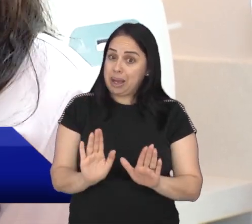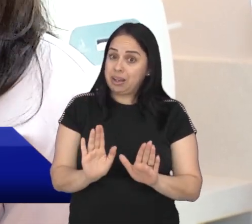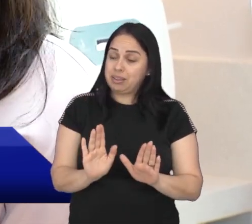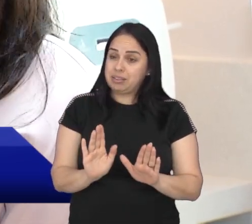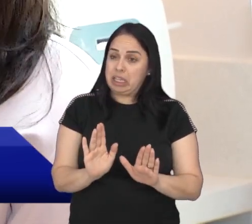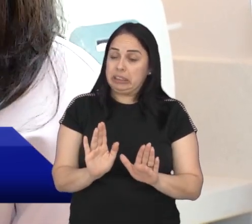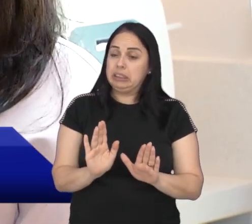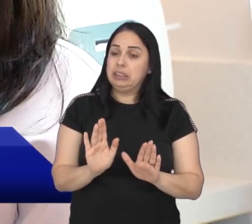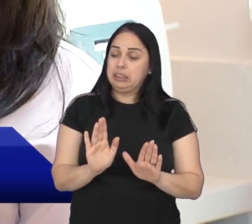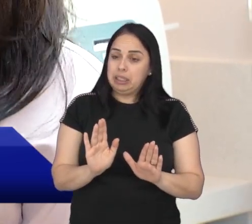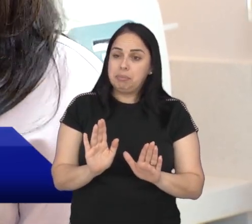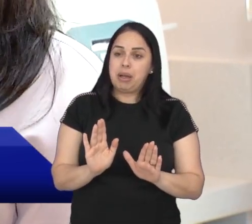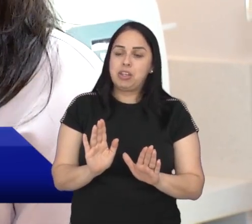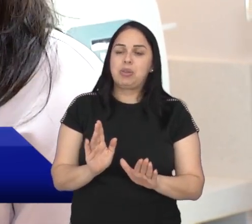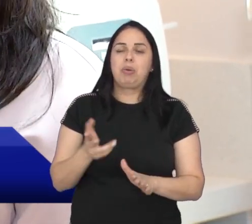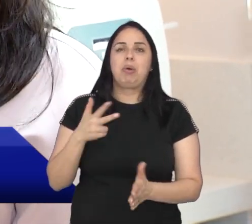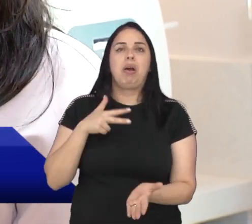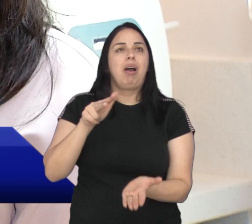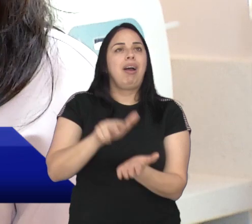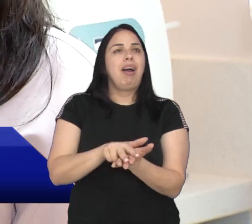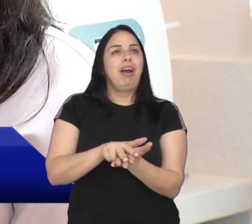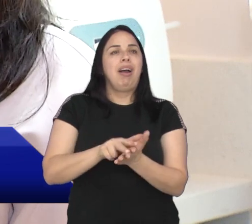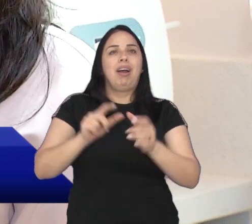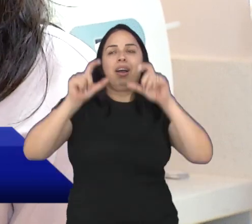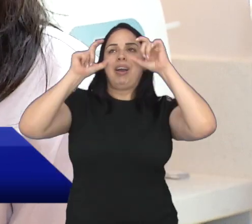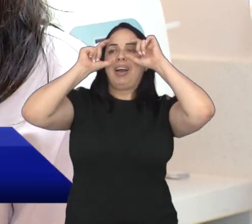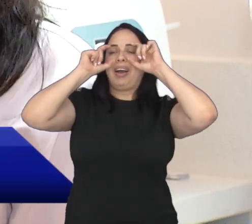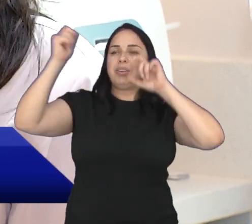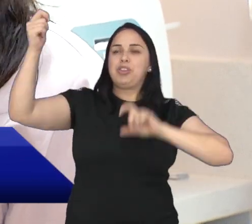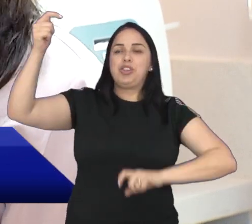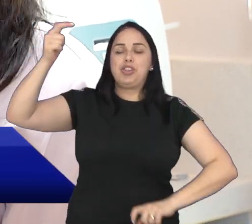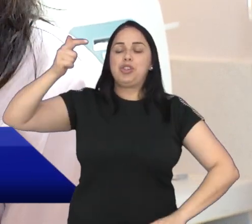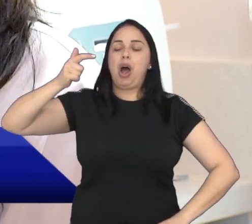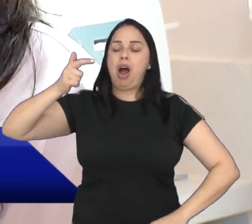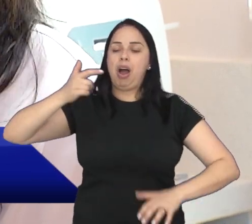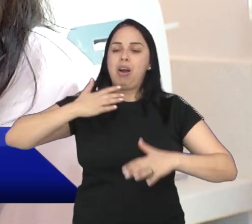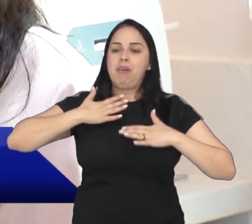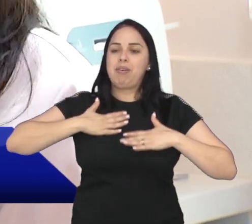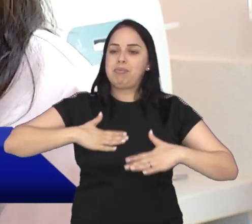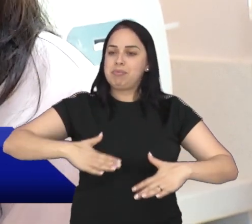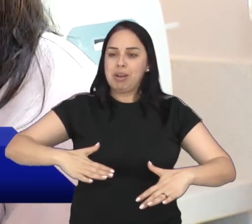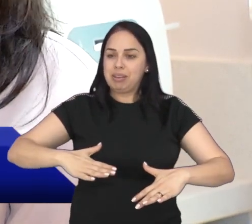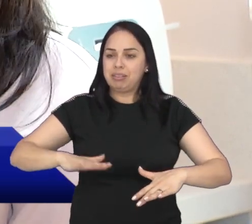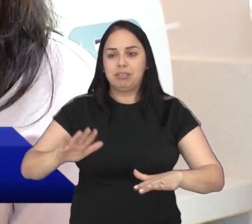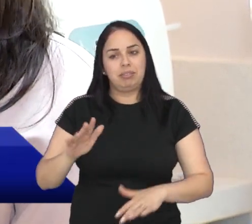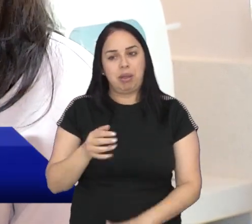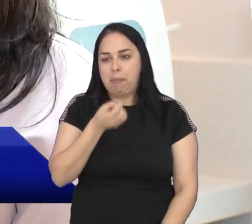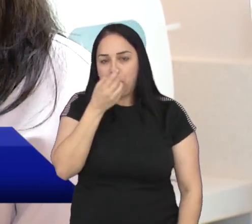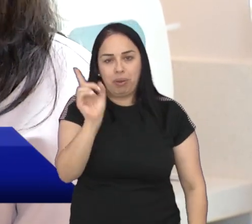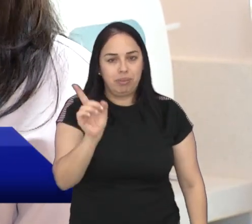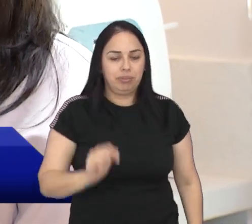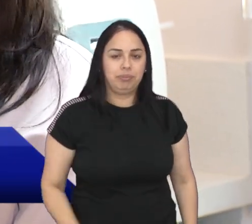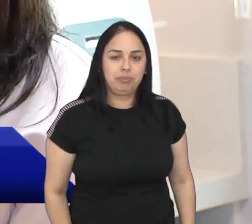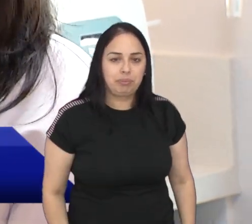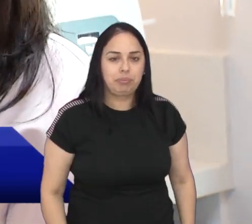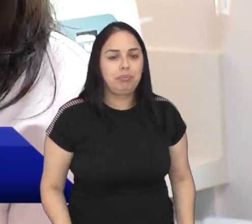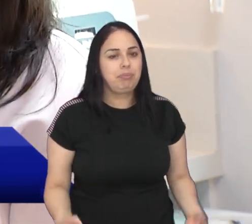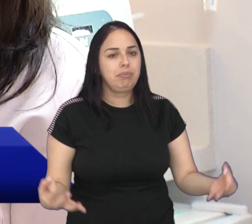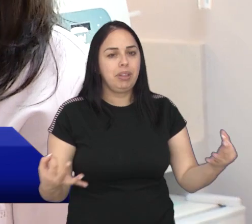importante, mas se expor com o objetivo de bronzear, de ter aquele bronzeamento saudável, não é